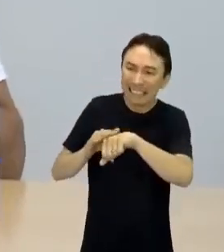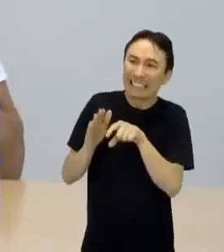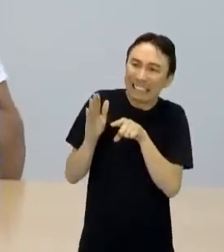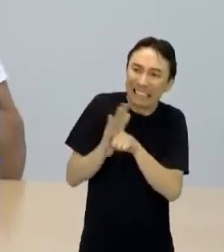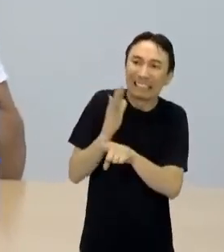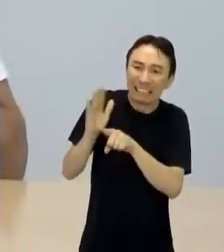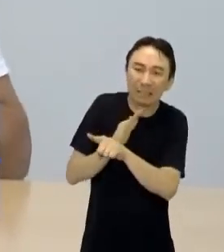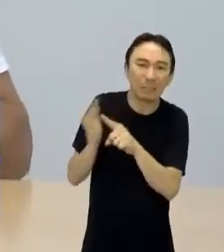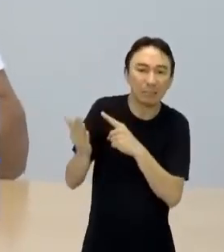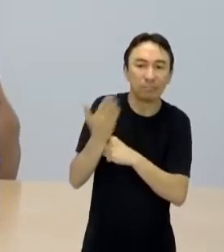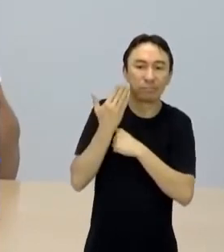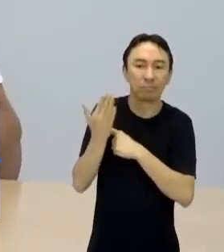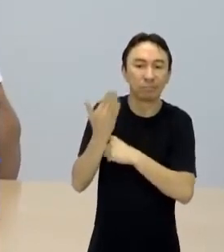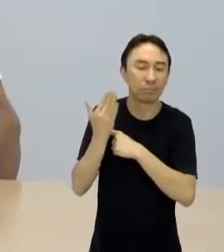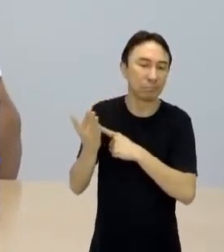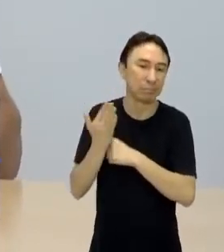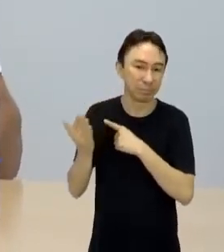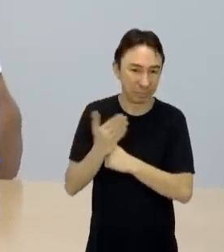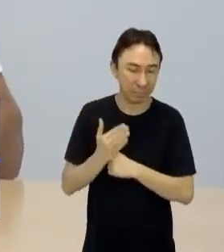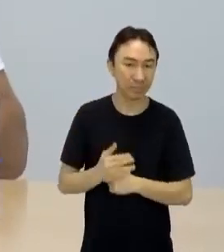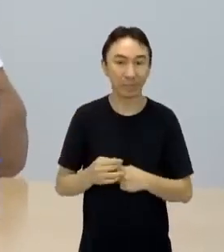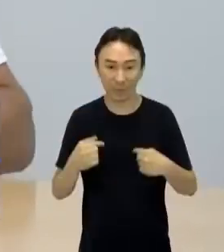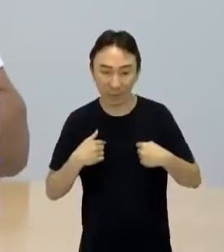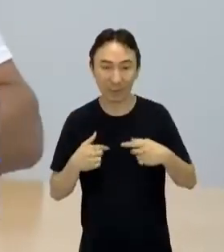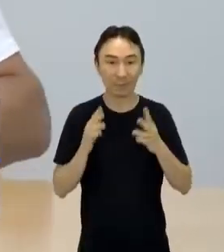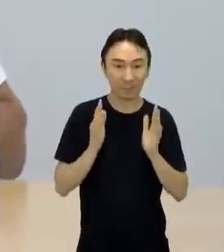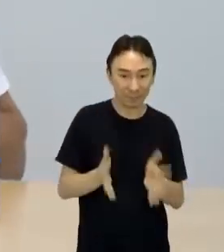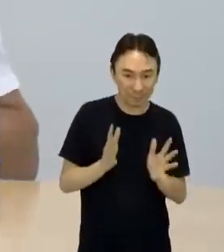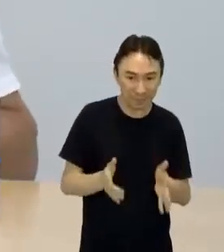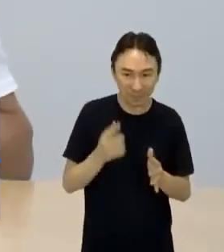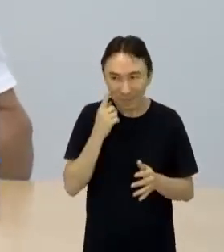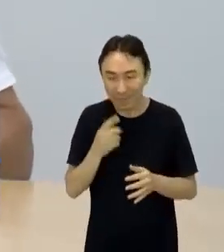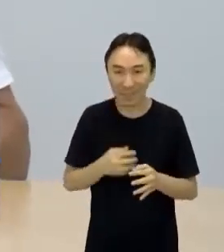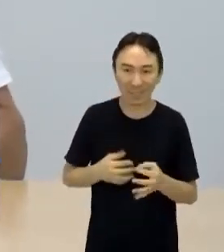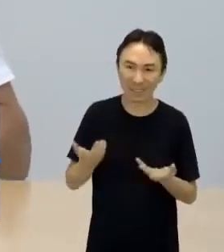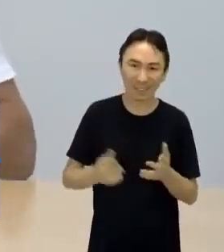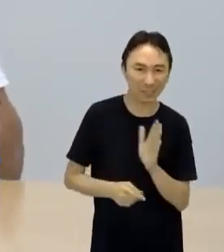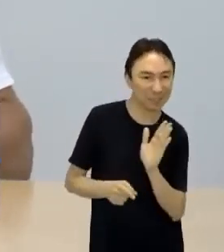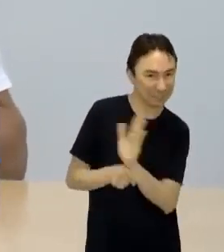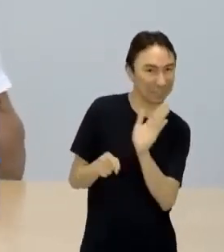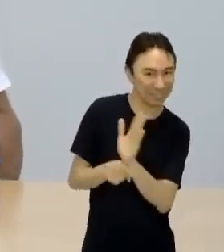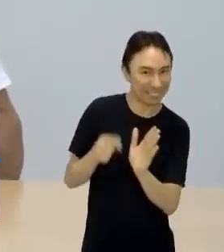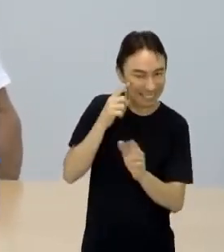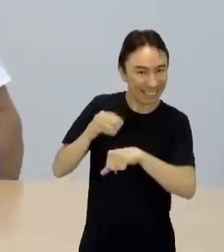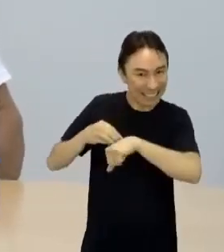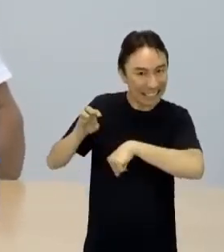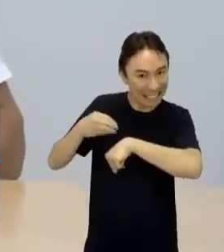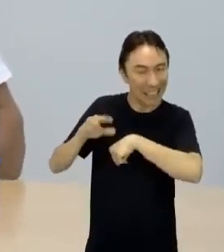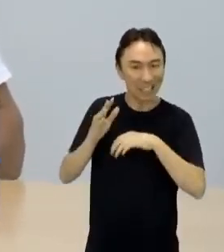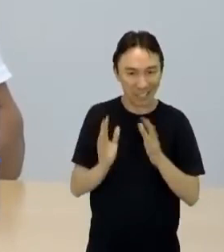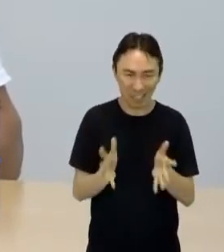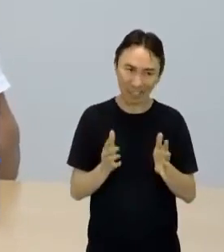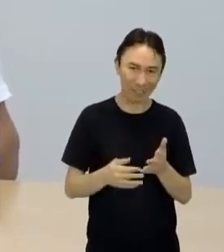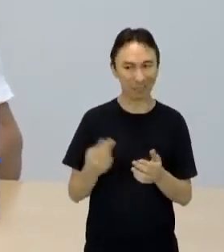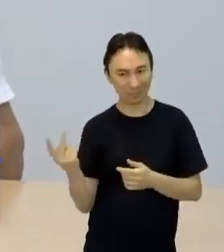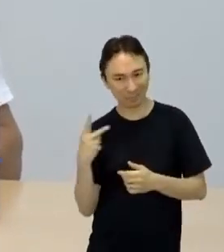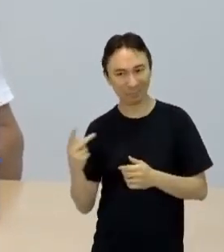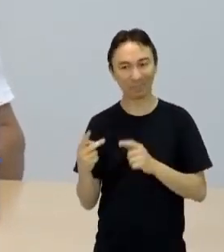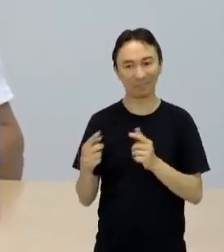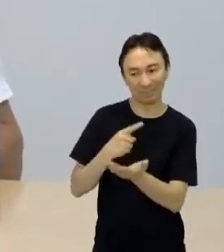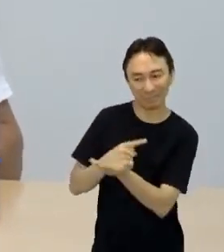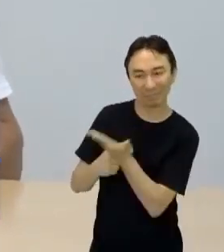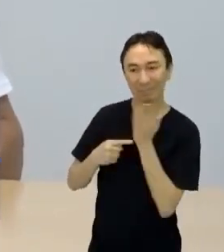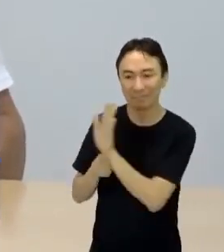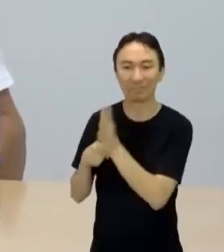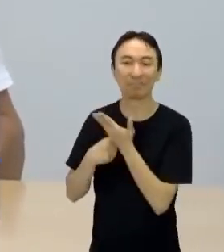estou aqui na moderação, já dei aquele pitaco ali no Joel para dar aquela salvada, mas é isso que a gente tem que fazer, a gente é parceiro aqui. E agora eu quero ser parceiro de